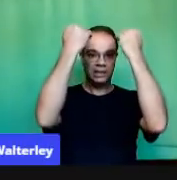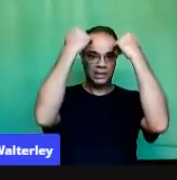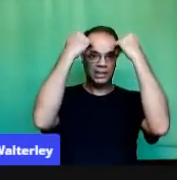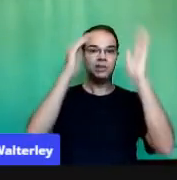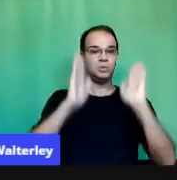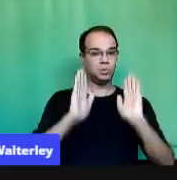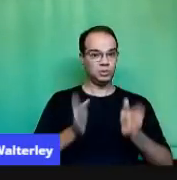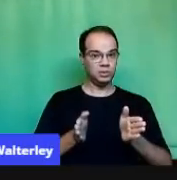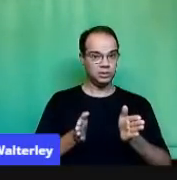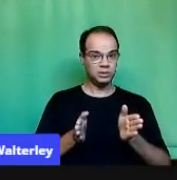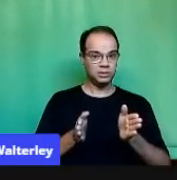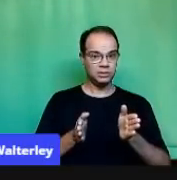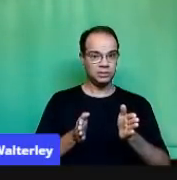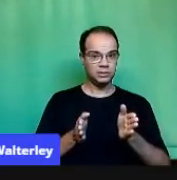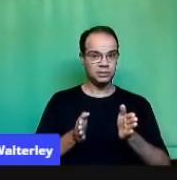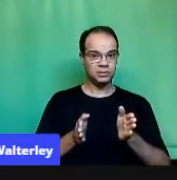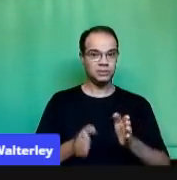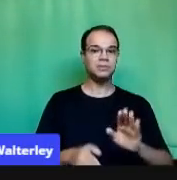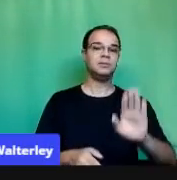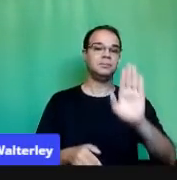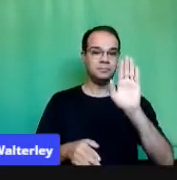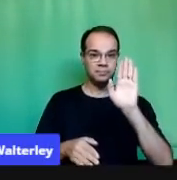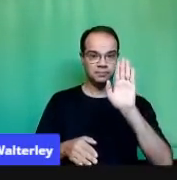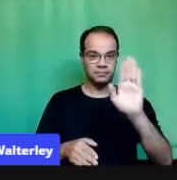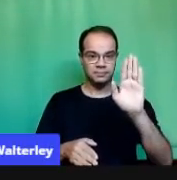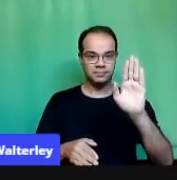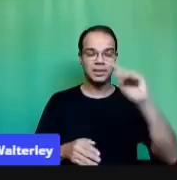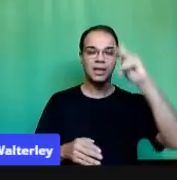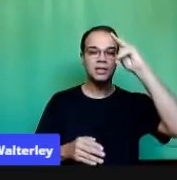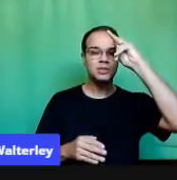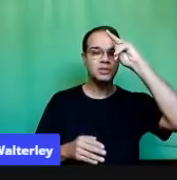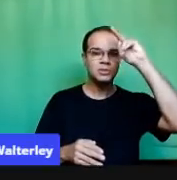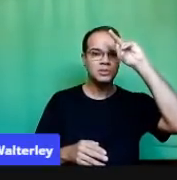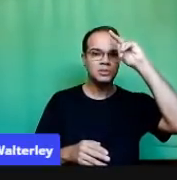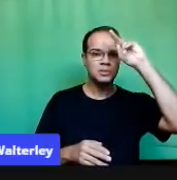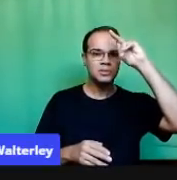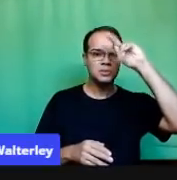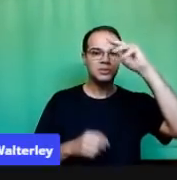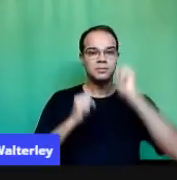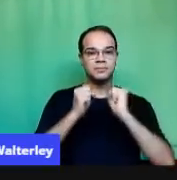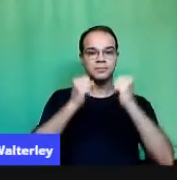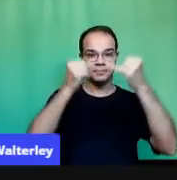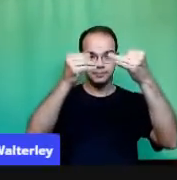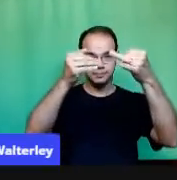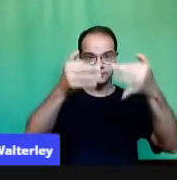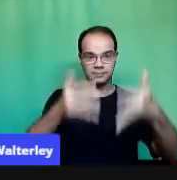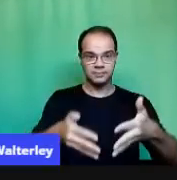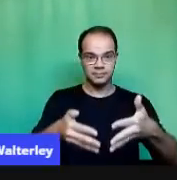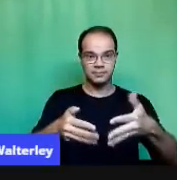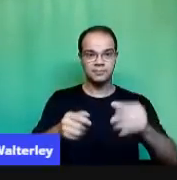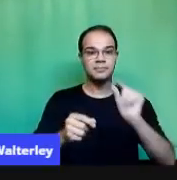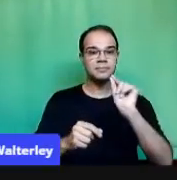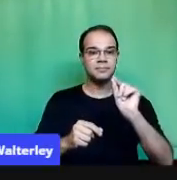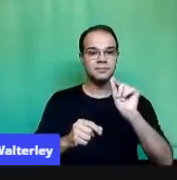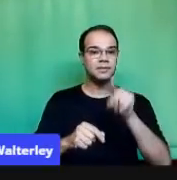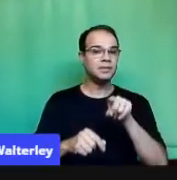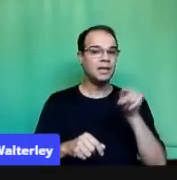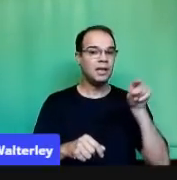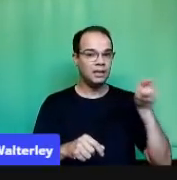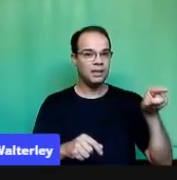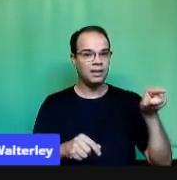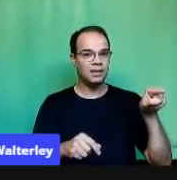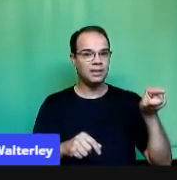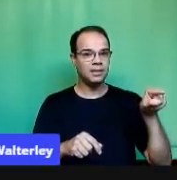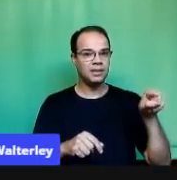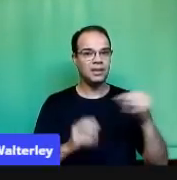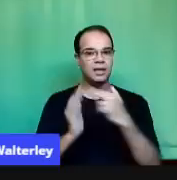um contexto histórico que leva para as outras pessoas que não tiveram tanto acesso à